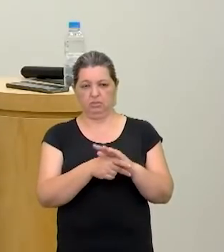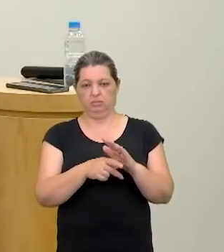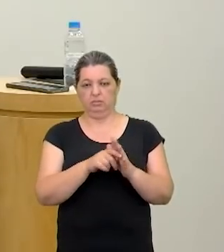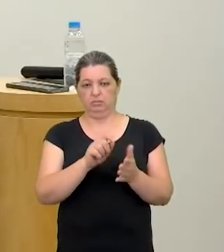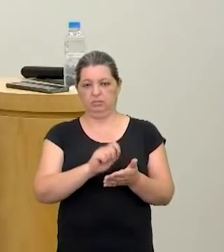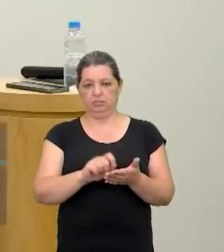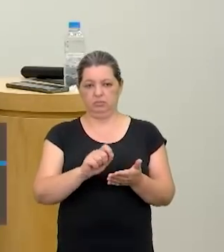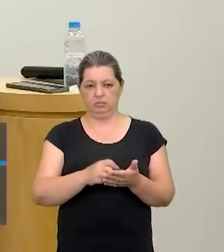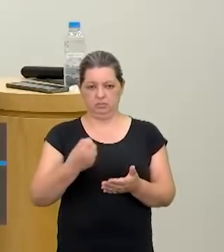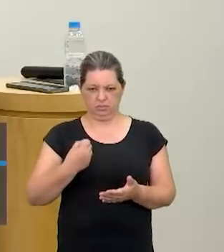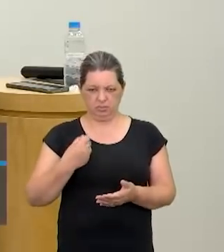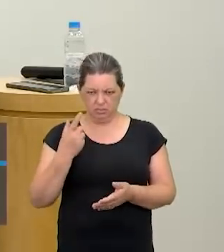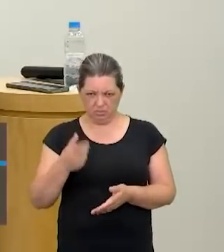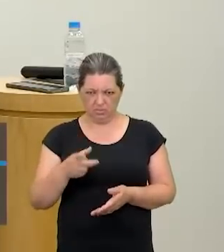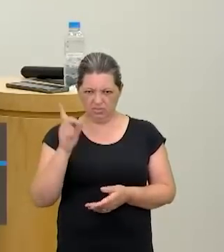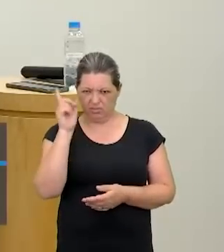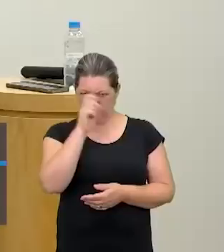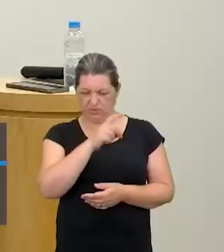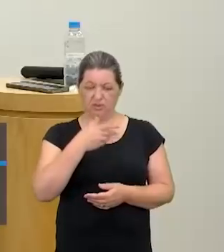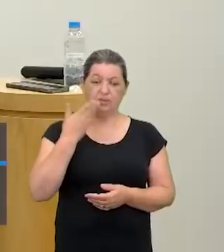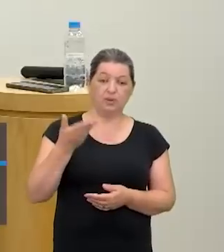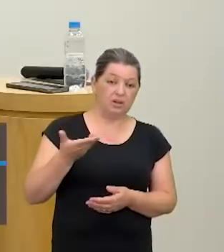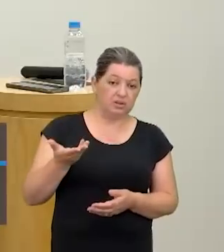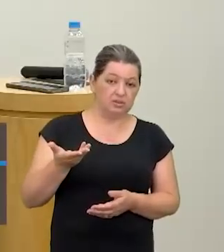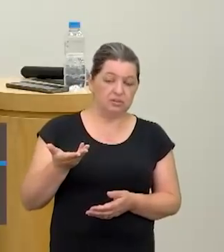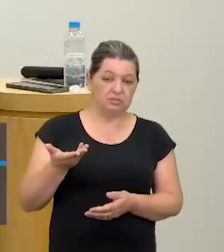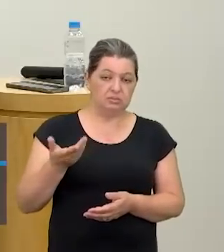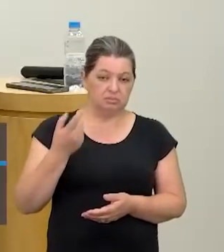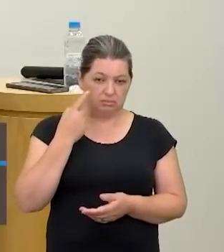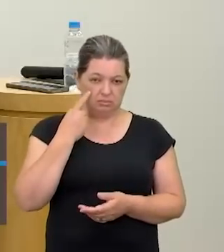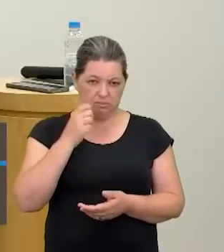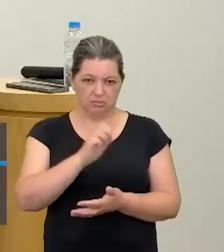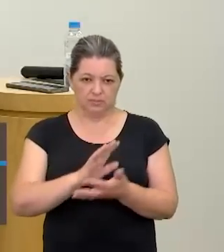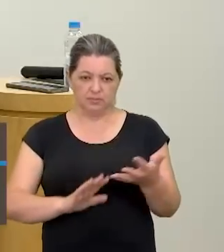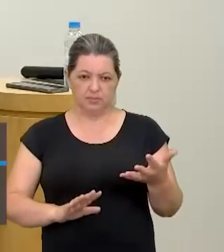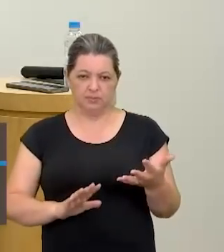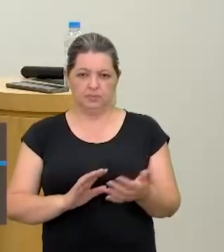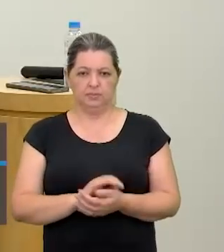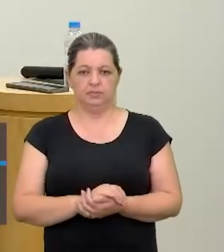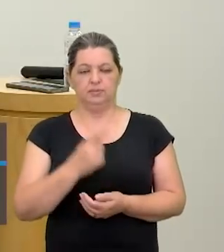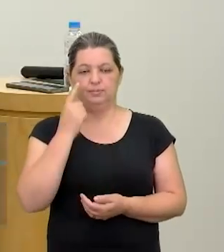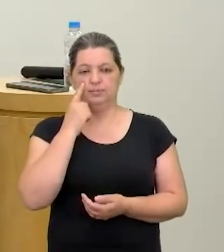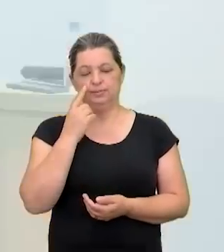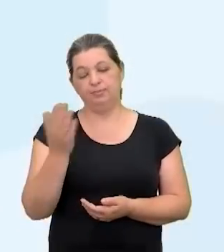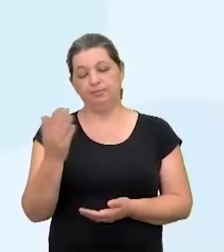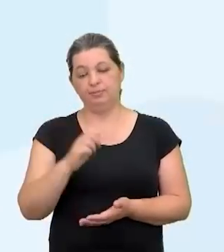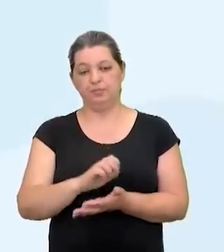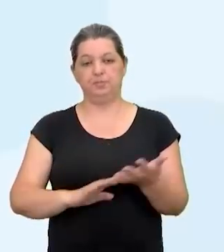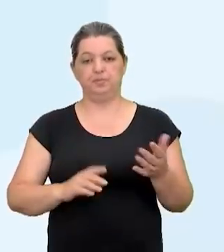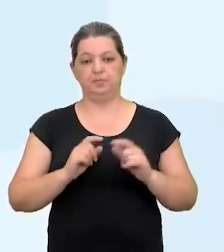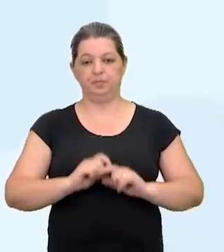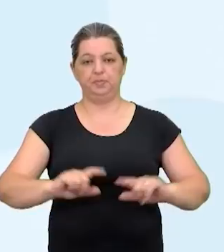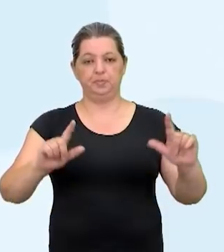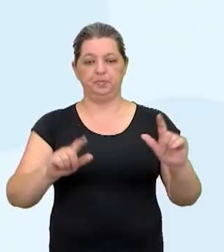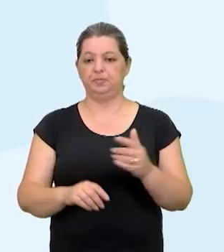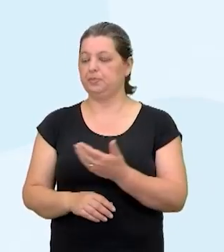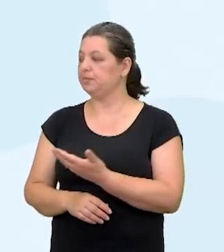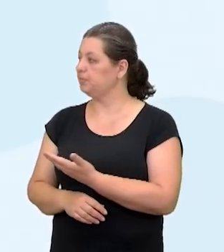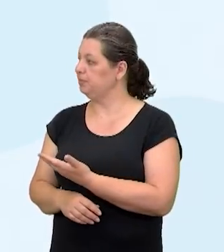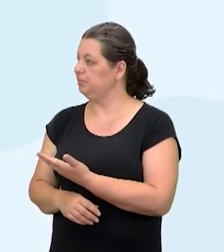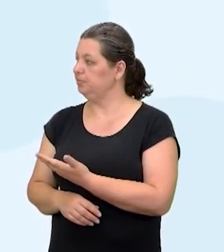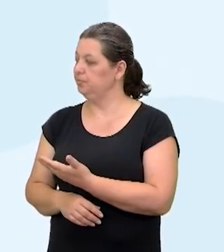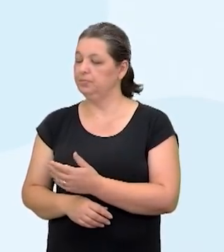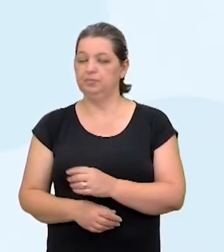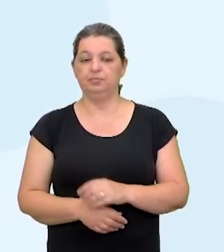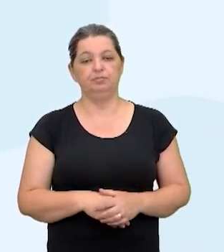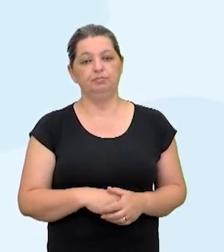notável. Tudo bem? Achou difícil? Achou fácil? Vamos ver isso numa atividade? Então vamos para uma atividade. Pode colocar para eles na tela.